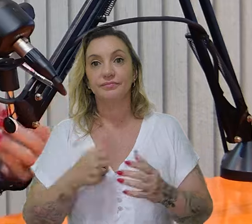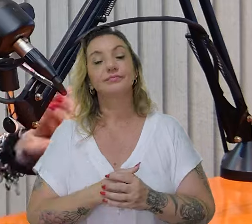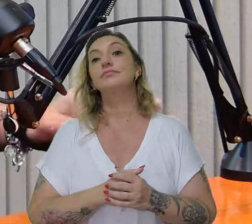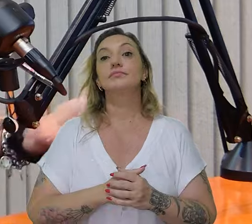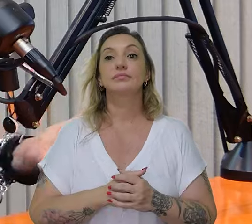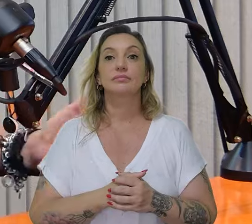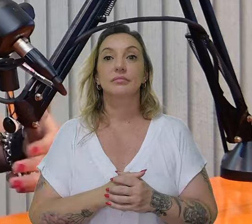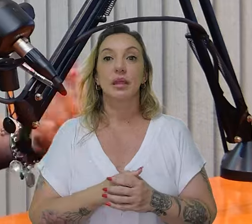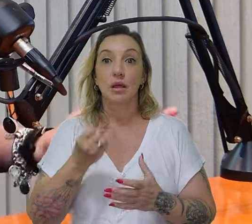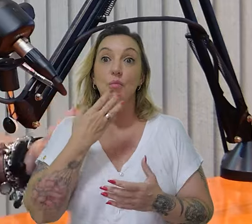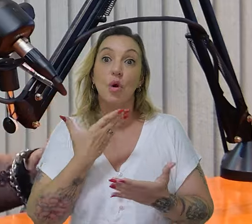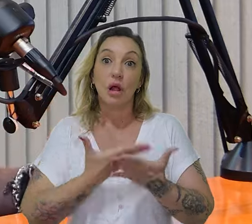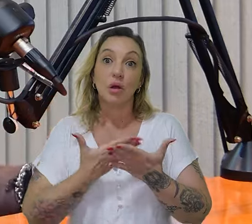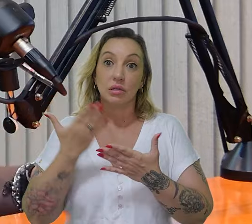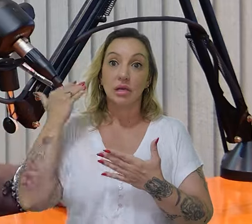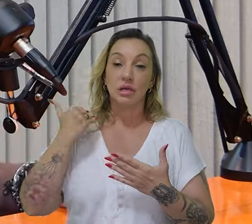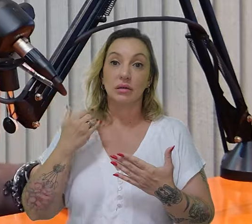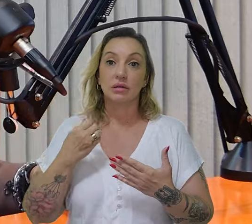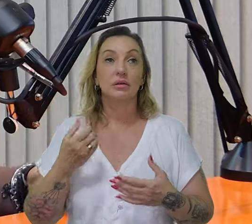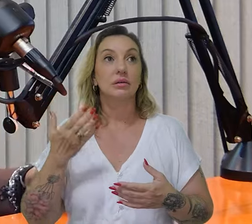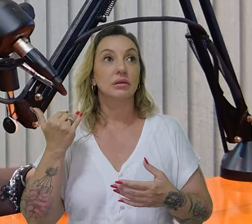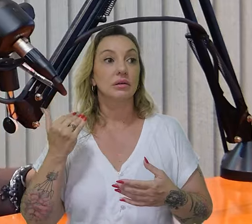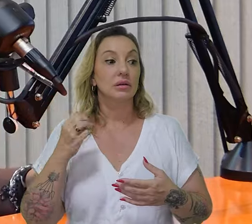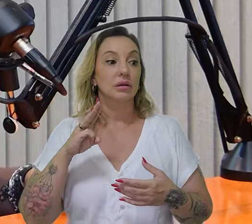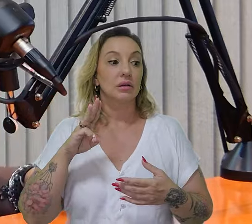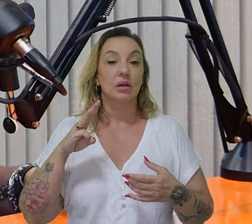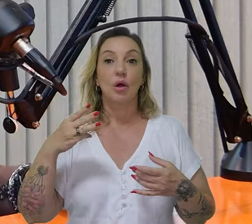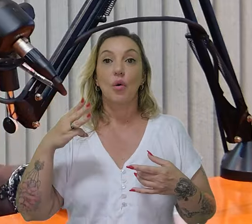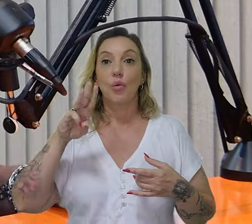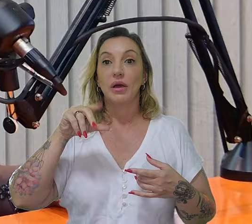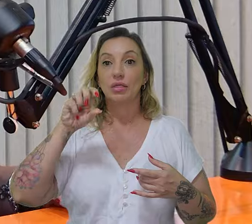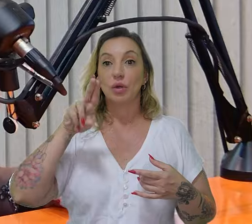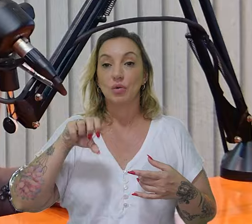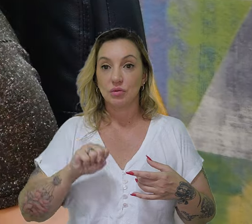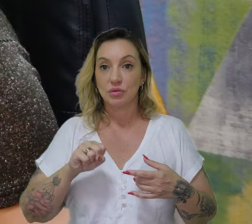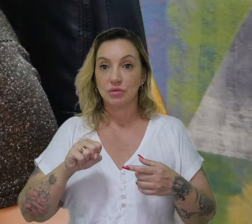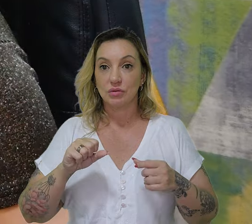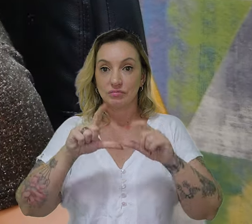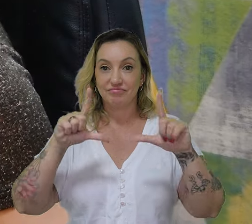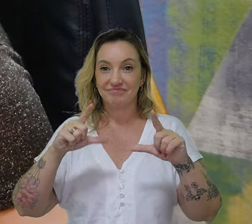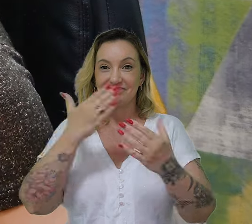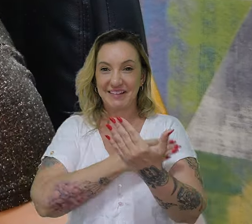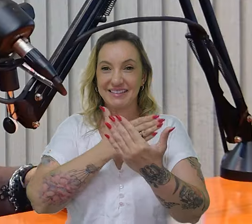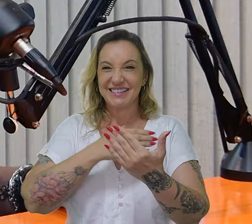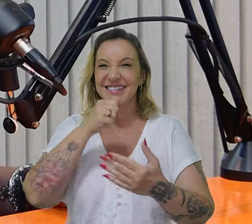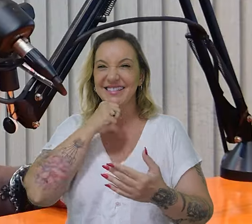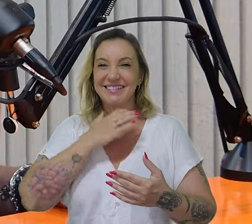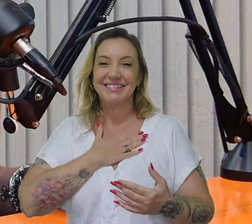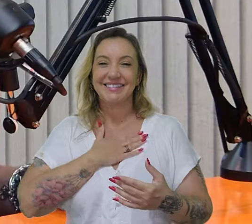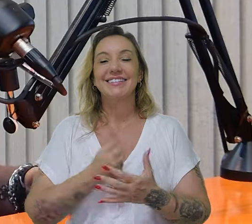tava eu era uma boa estudante era na época do Windows das pastinhas S dinossauro e eu